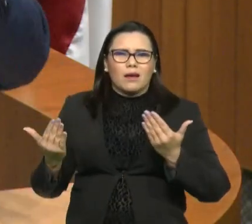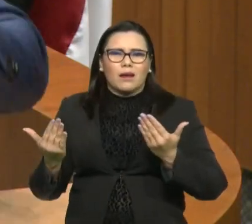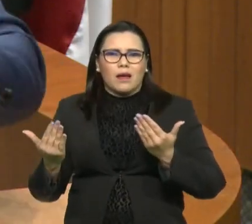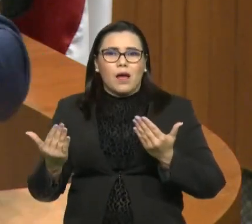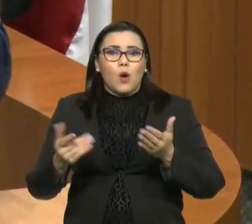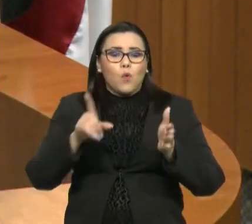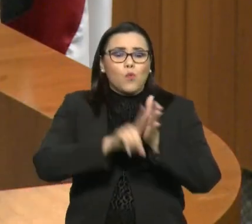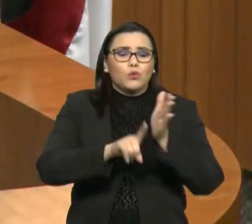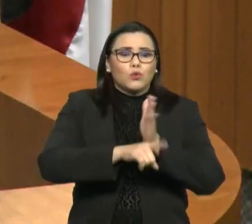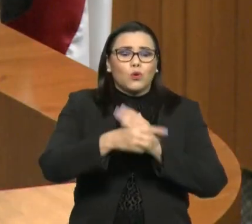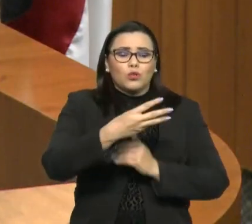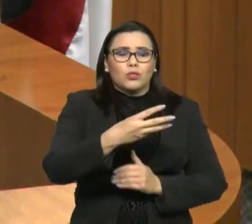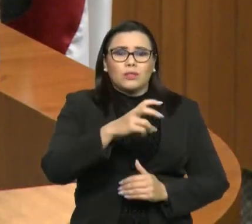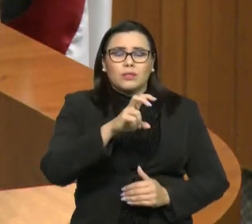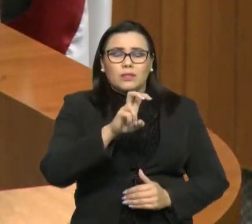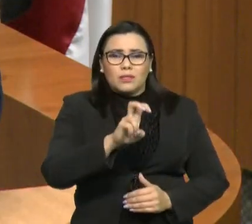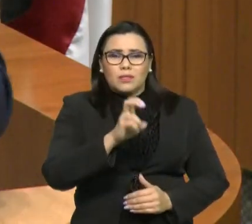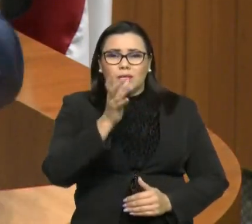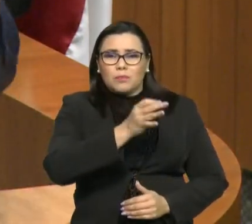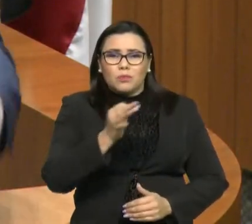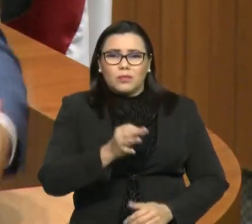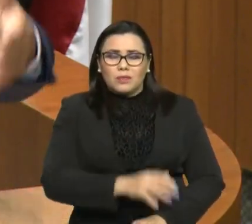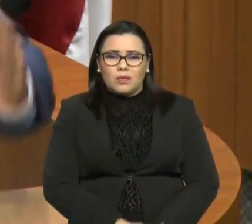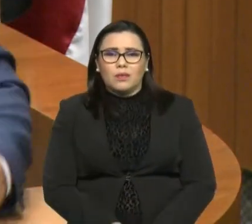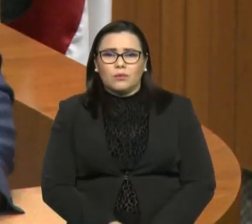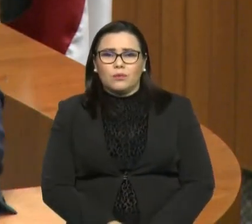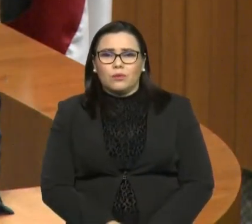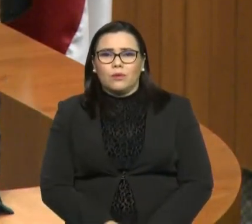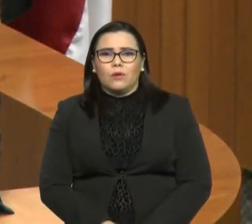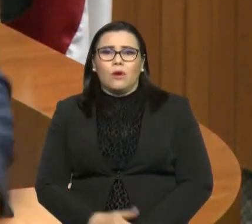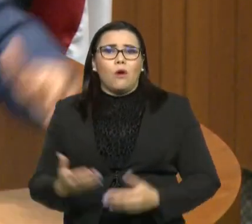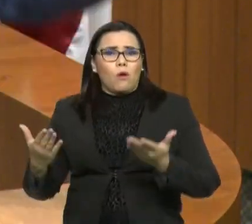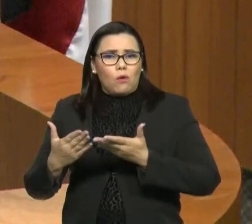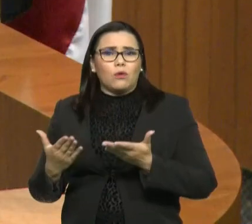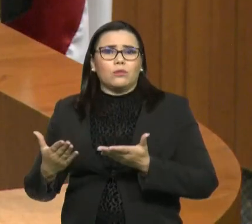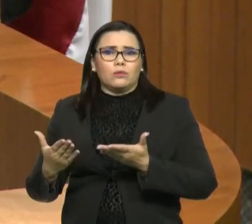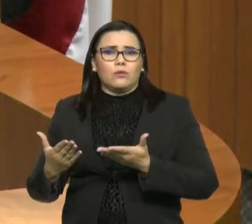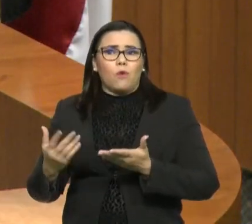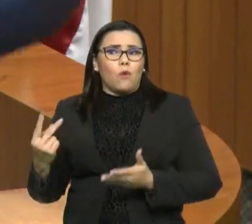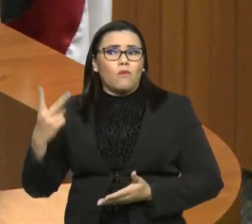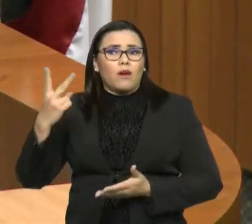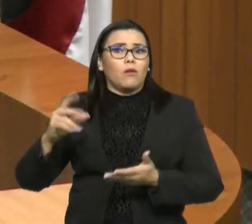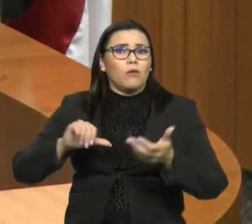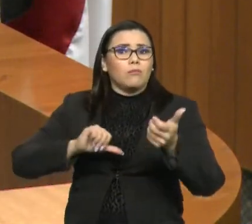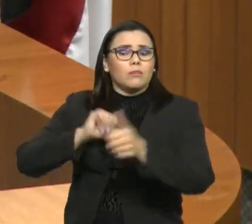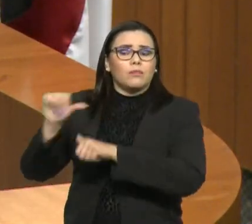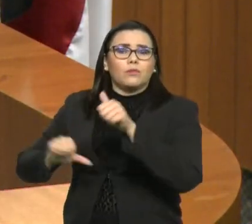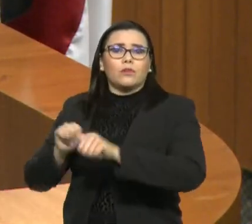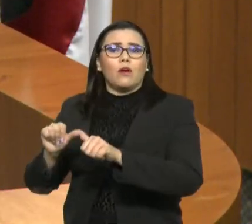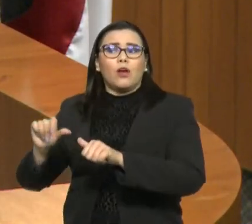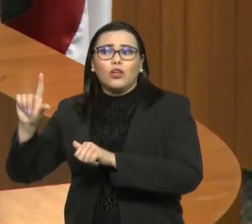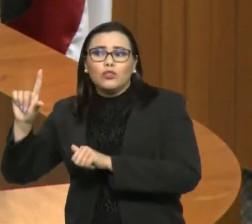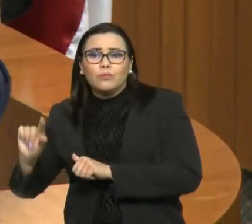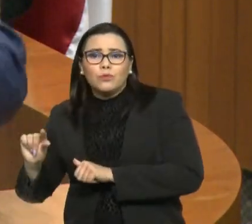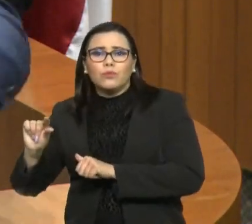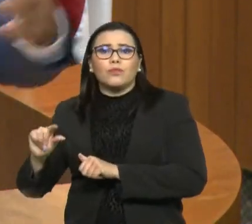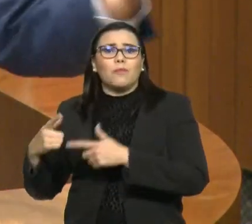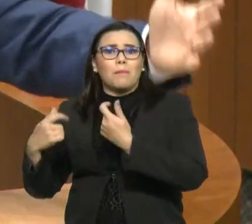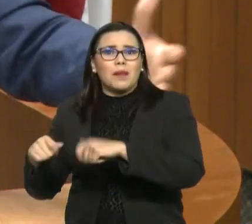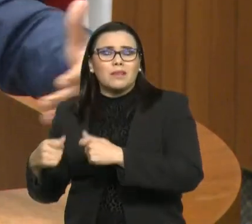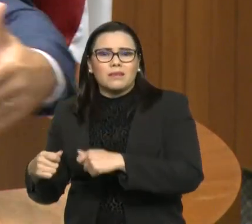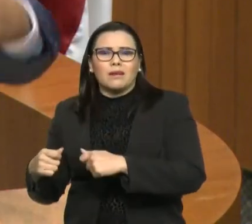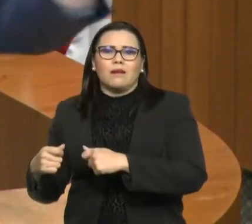da importância que o agronegócio tem, principalmente para o Maranhão. Eu estava agora há pouco conversando com o prefeito de Itaipava, e